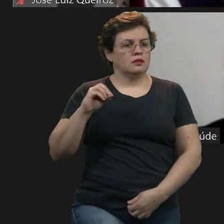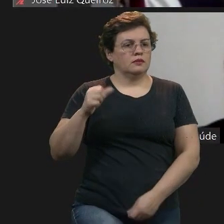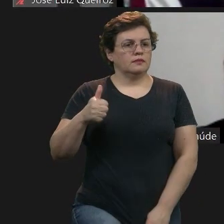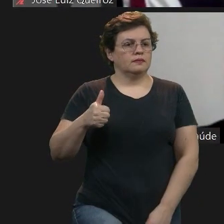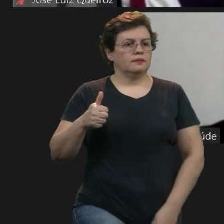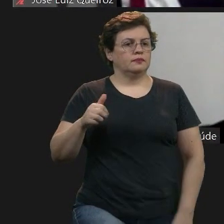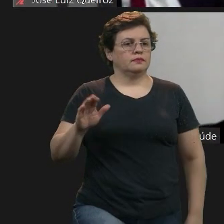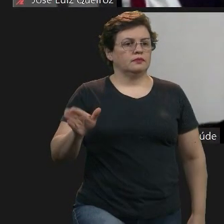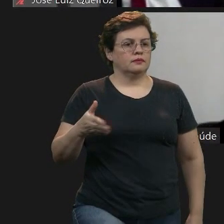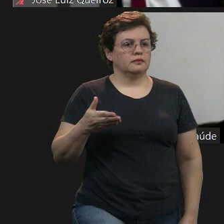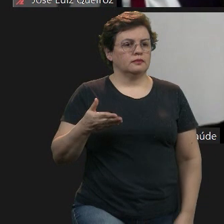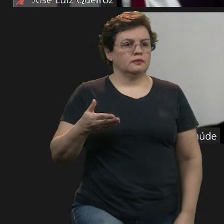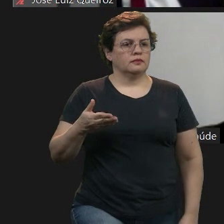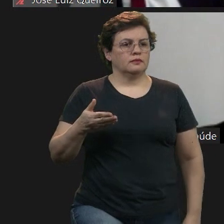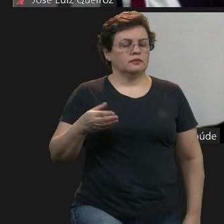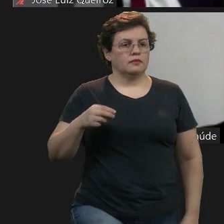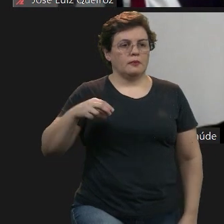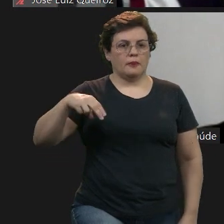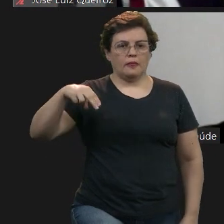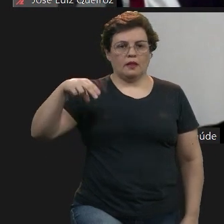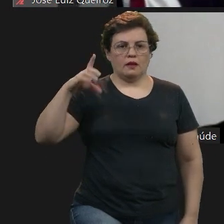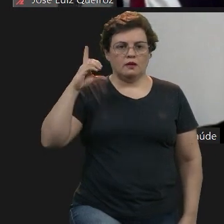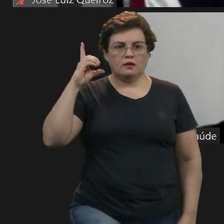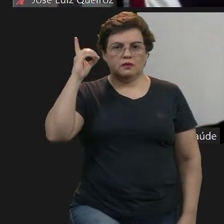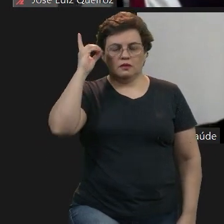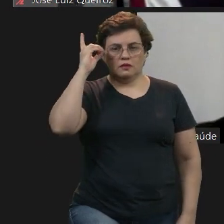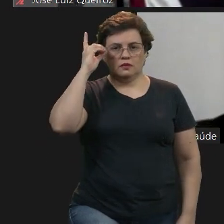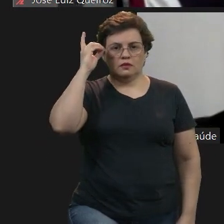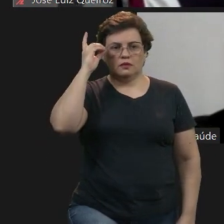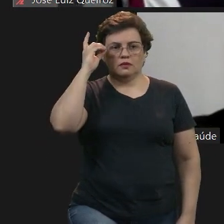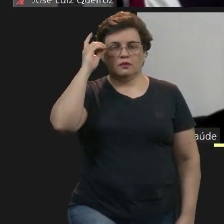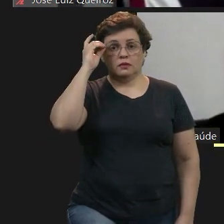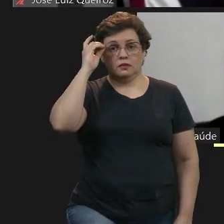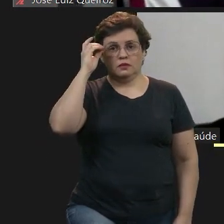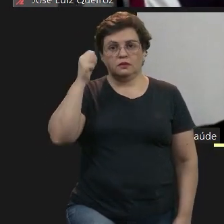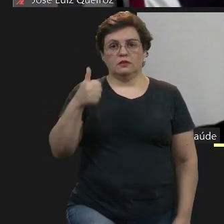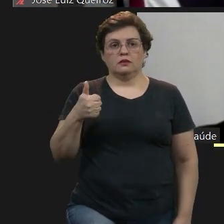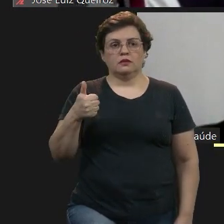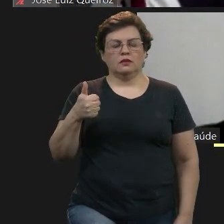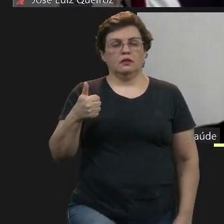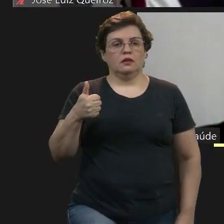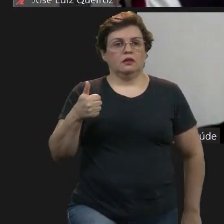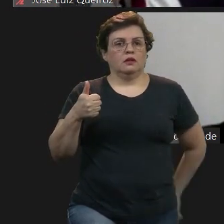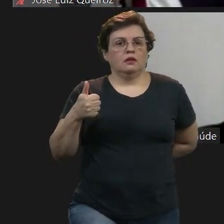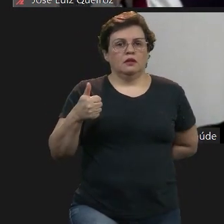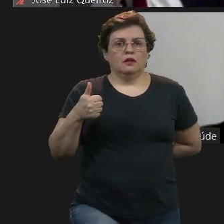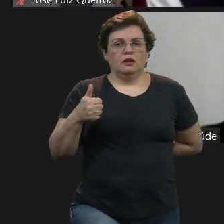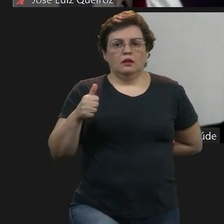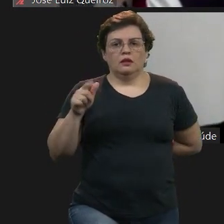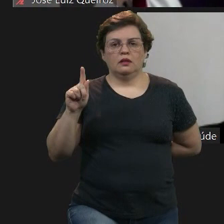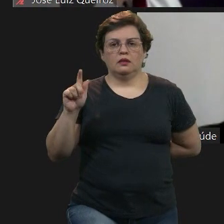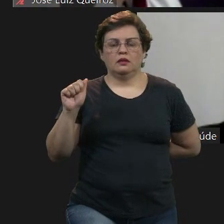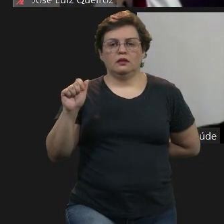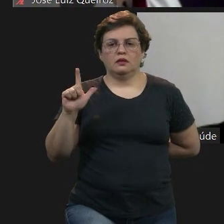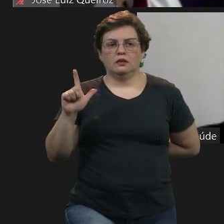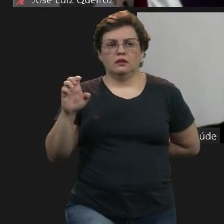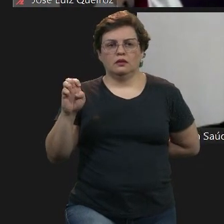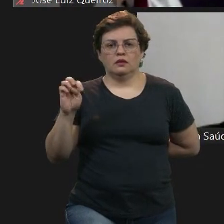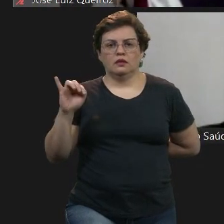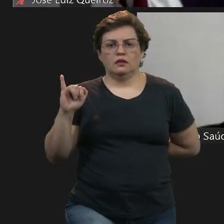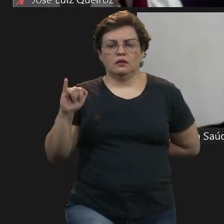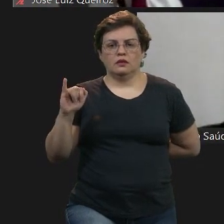Sim. Vereador Danilo da Saúde. Sim. Vereador Evandro Galete.